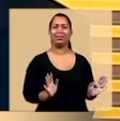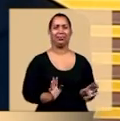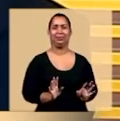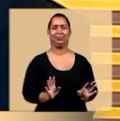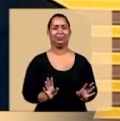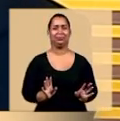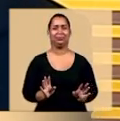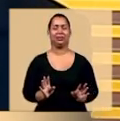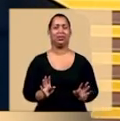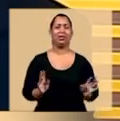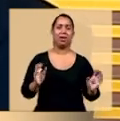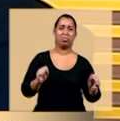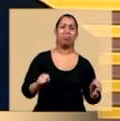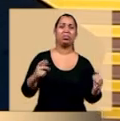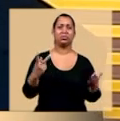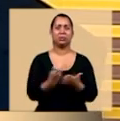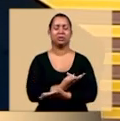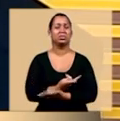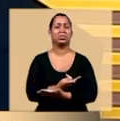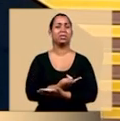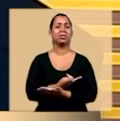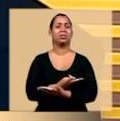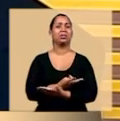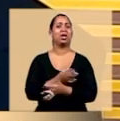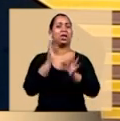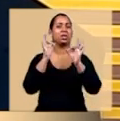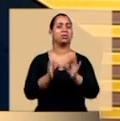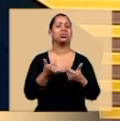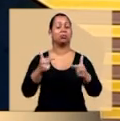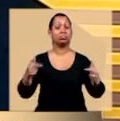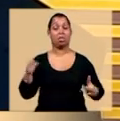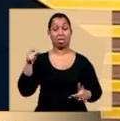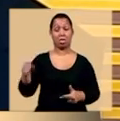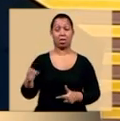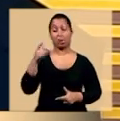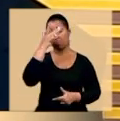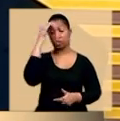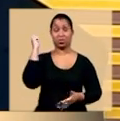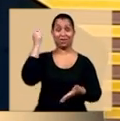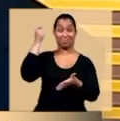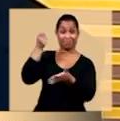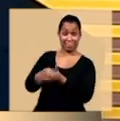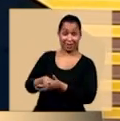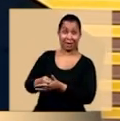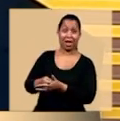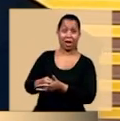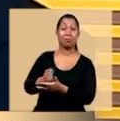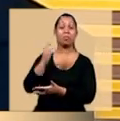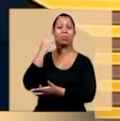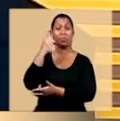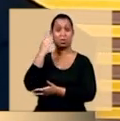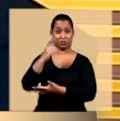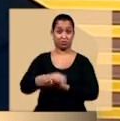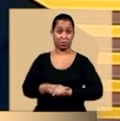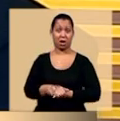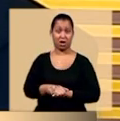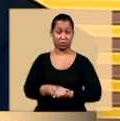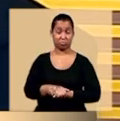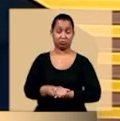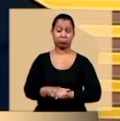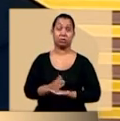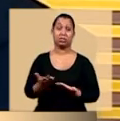uma lide temerária, e ela vem a ser julgado improcedente, o autor vai ter que pagar honorários para o advogado do